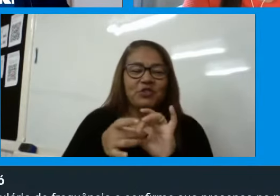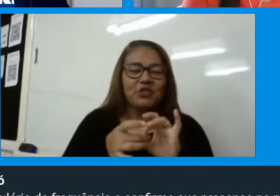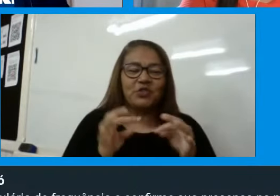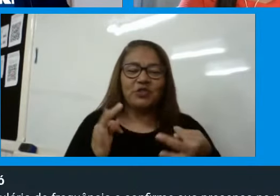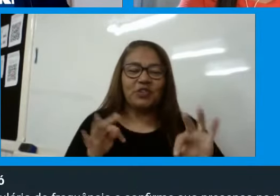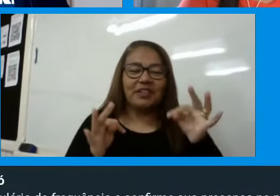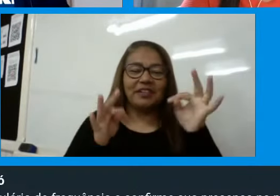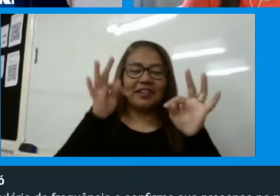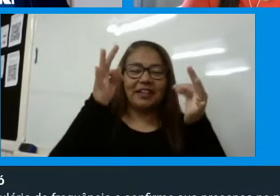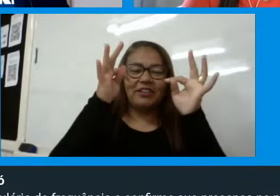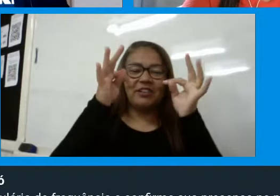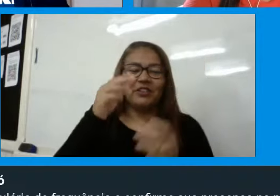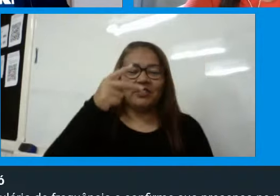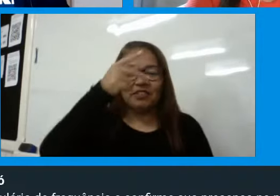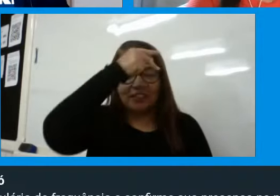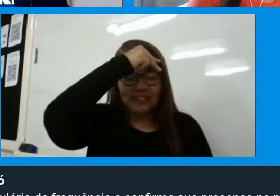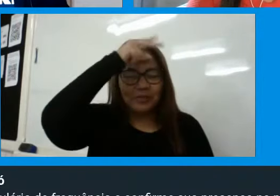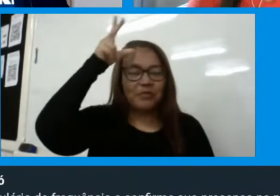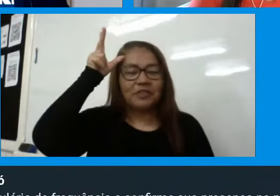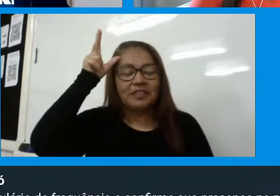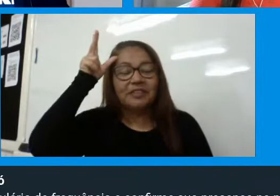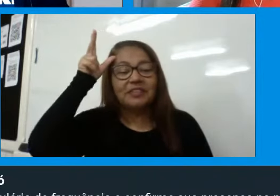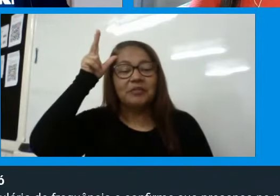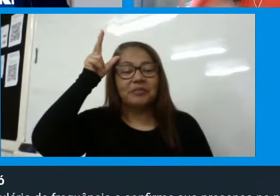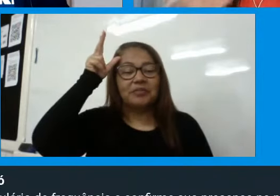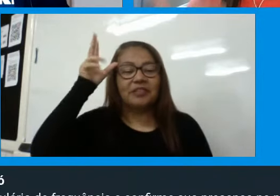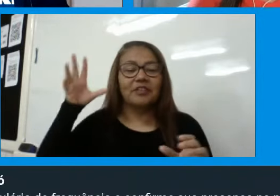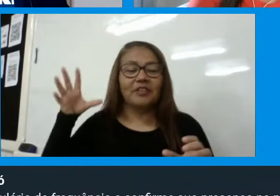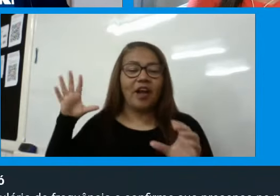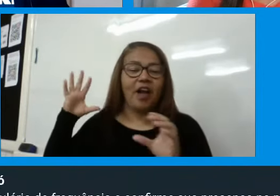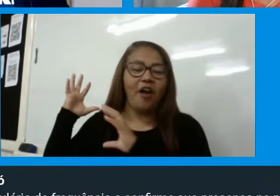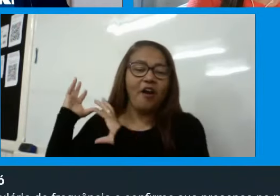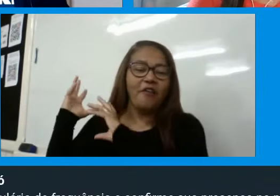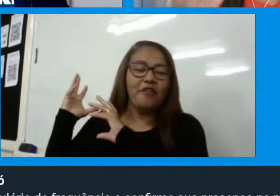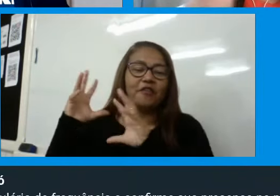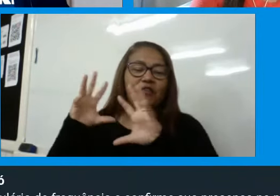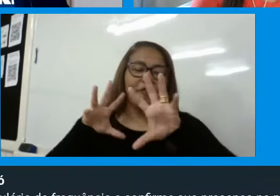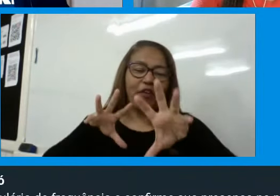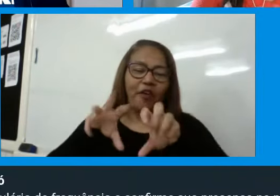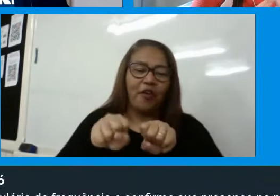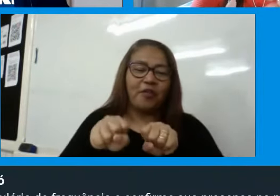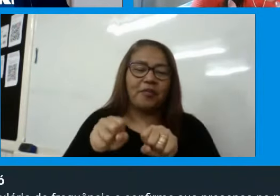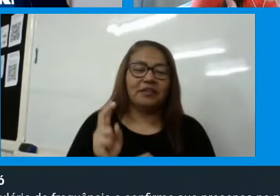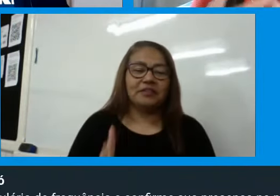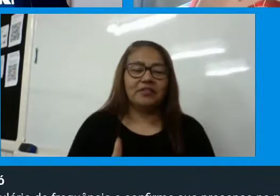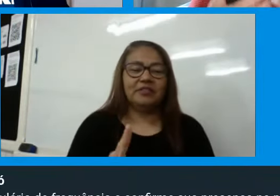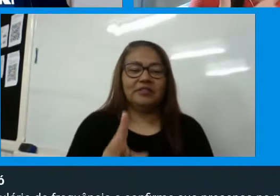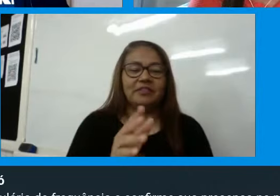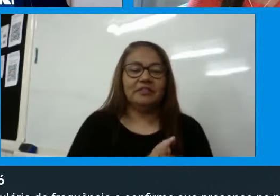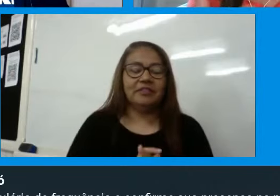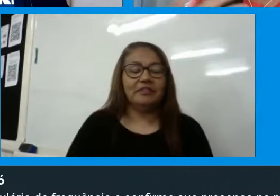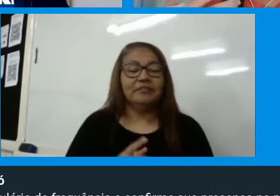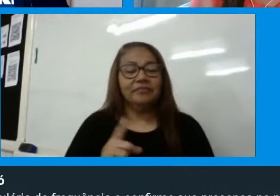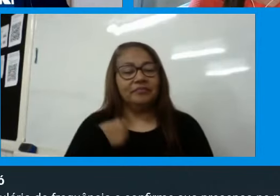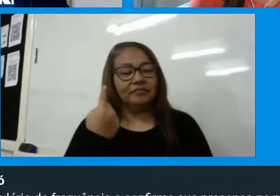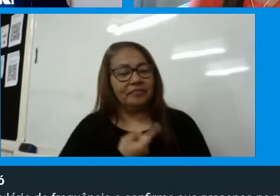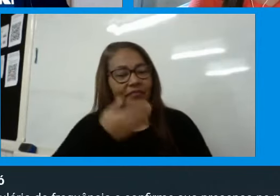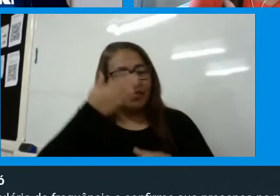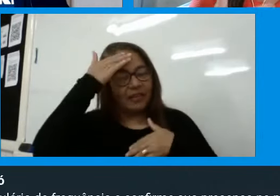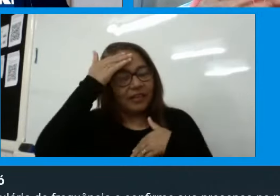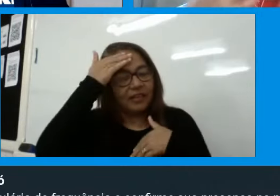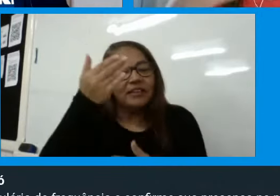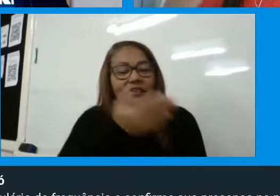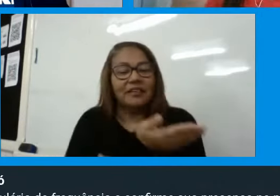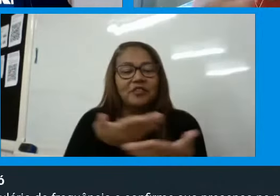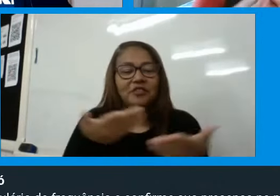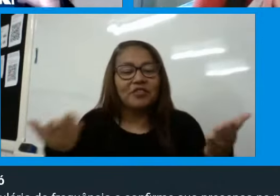gerência que vai envolver essa questão da formação continuada, né? Eu gostaria de agradecer a você que esteve aqui conosco até agora,